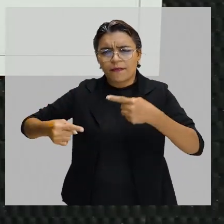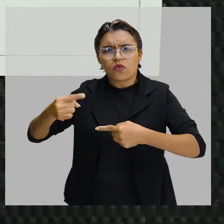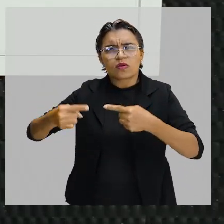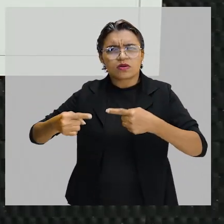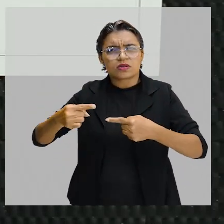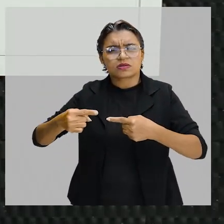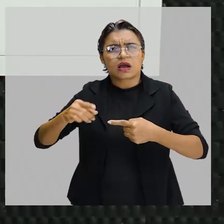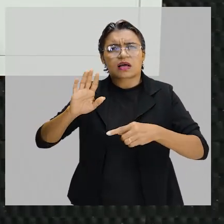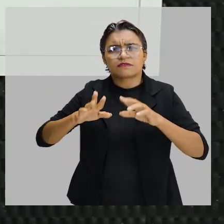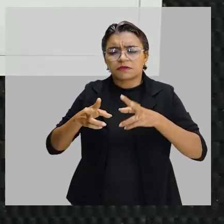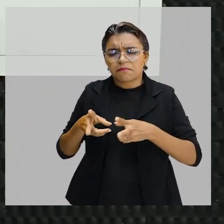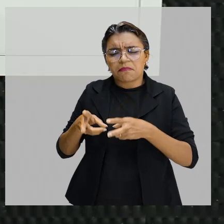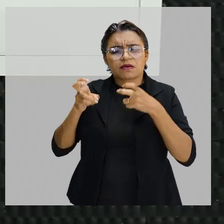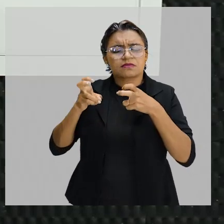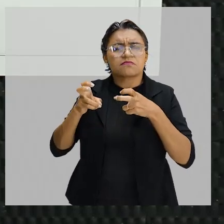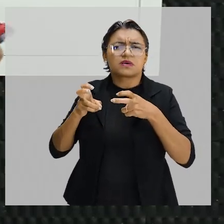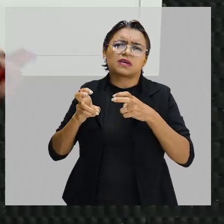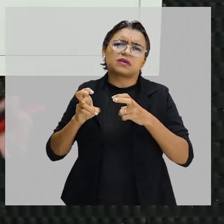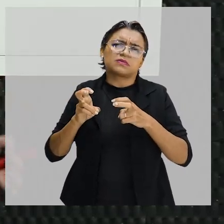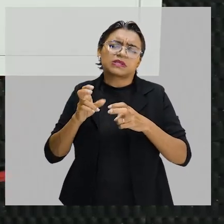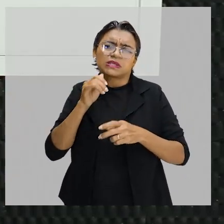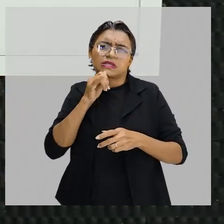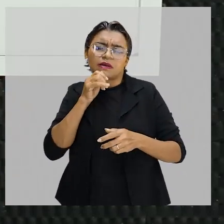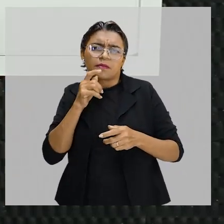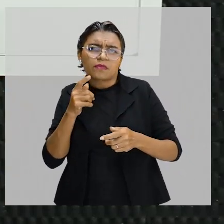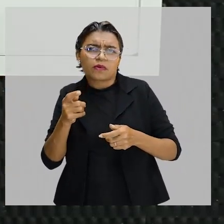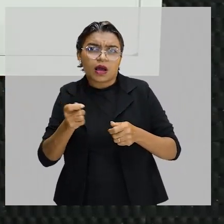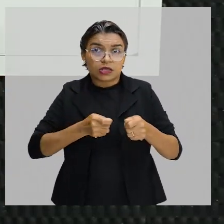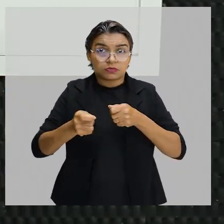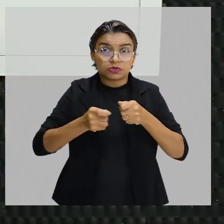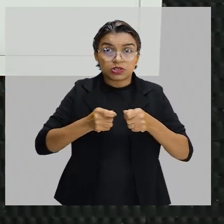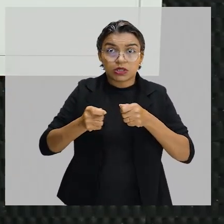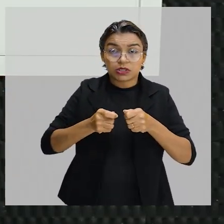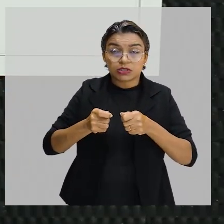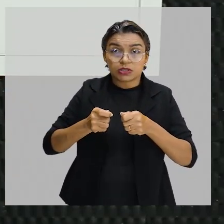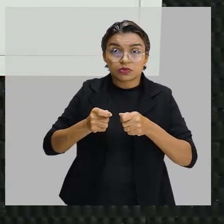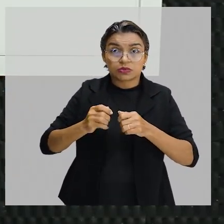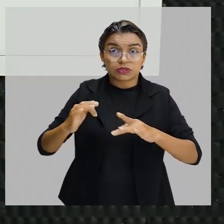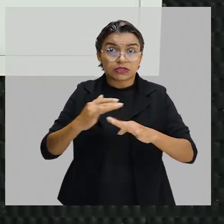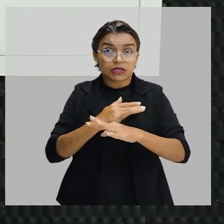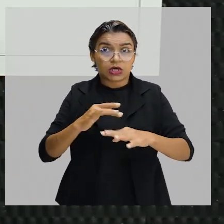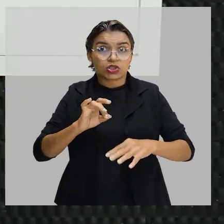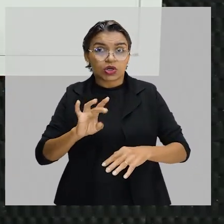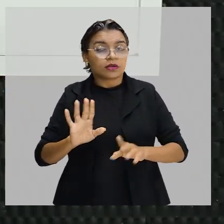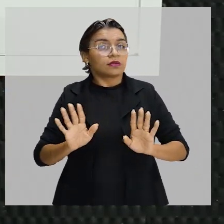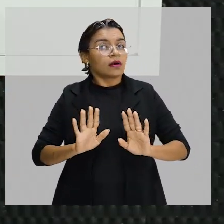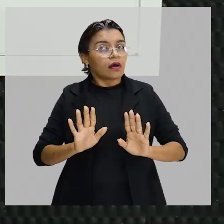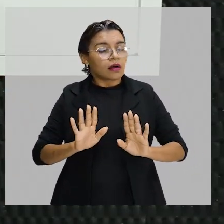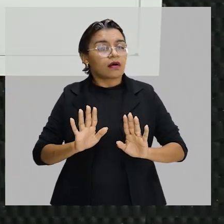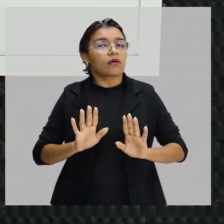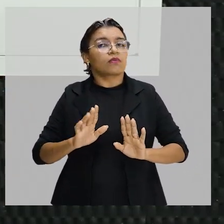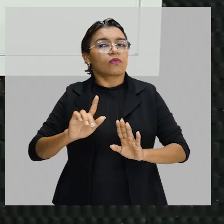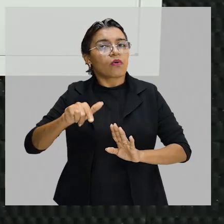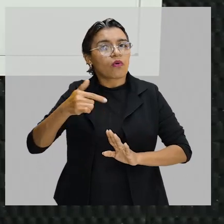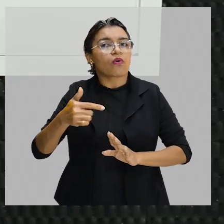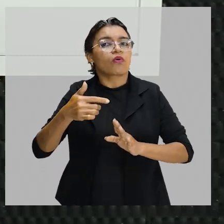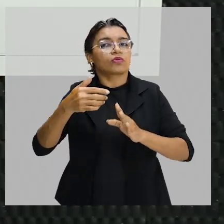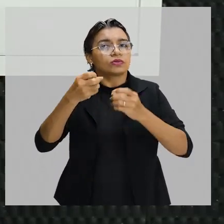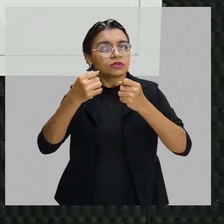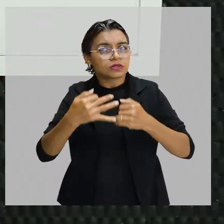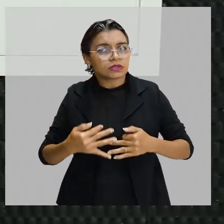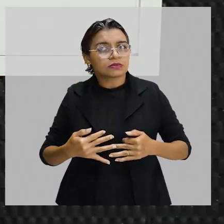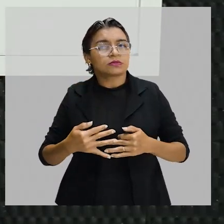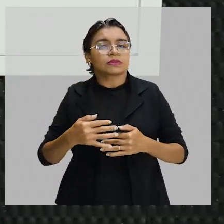coisas mais delegadas à administração da cidade, não é uma coisa bem mais ampla, tá? Mas antes disso eu quero te